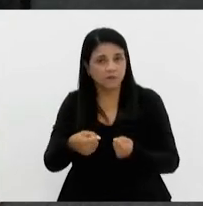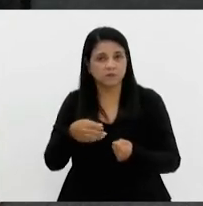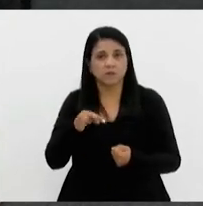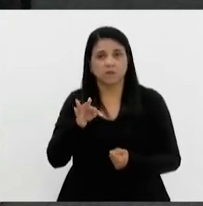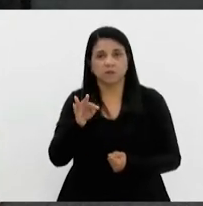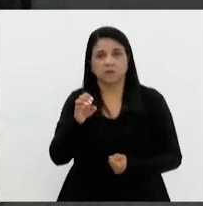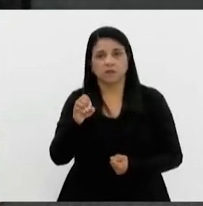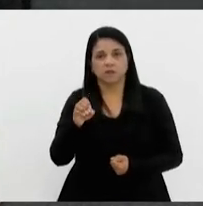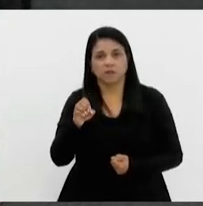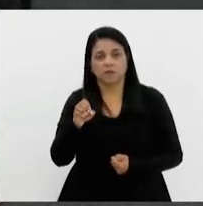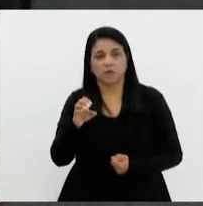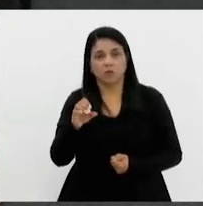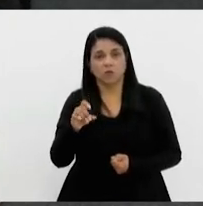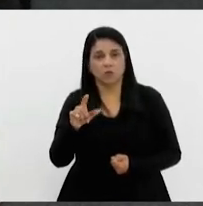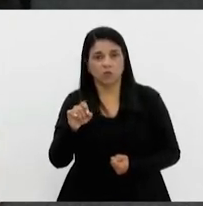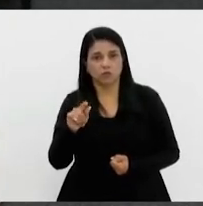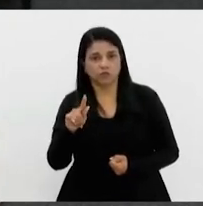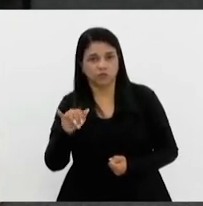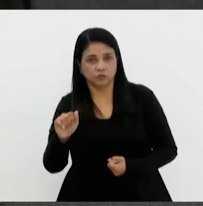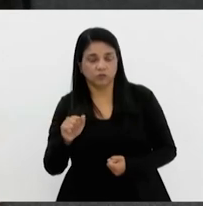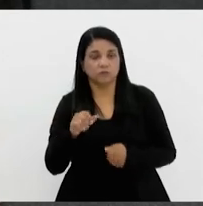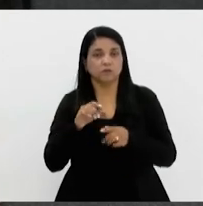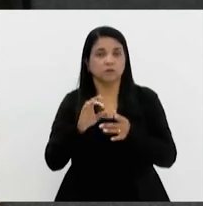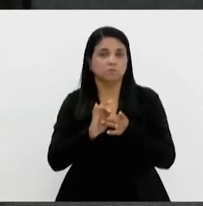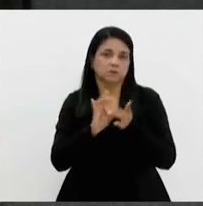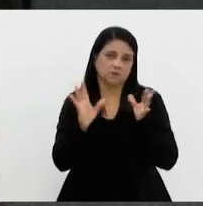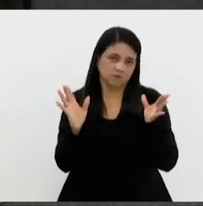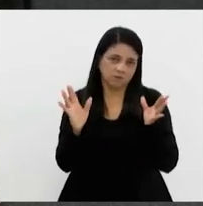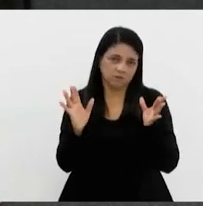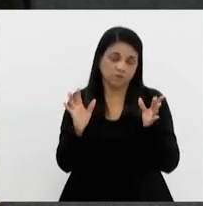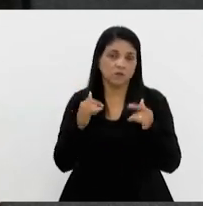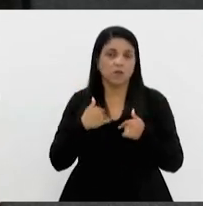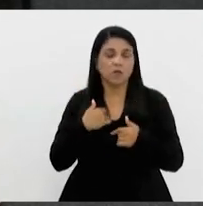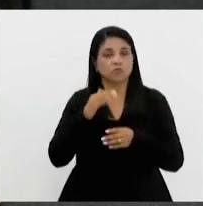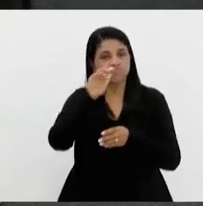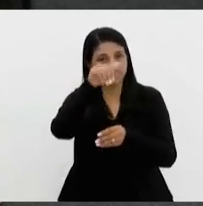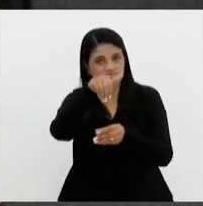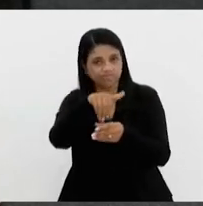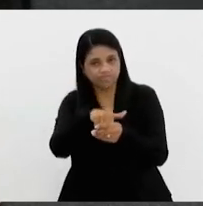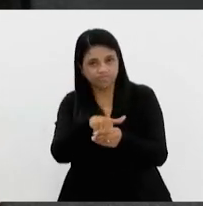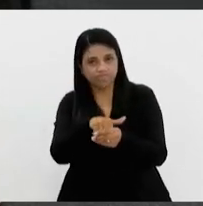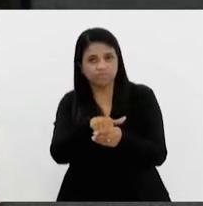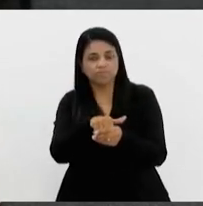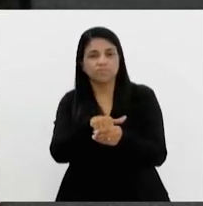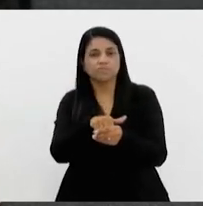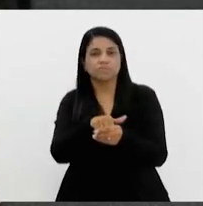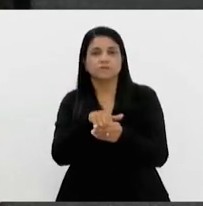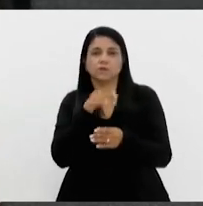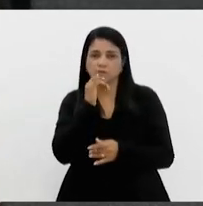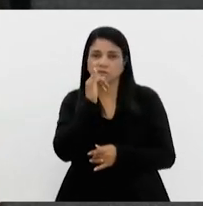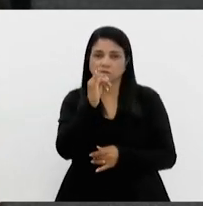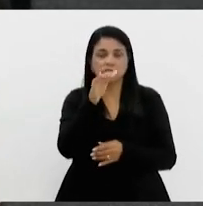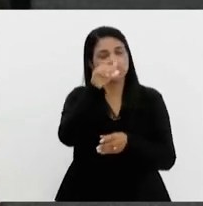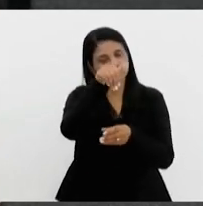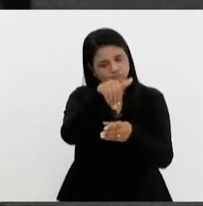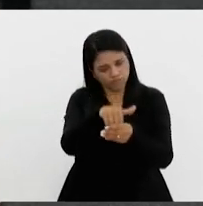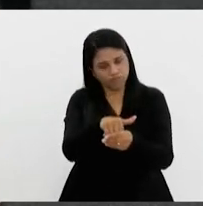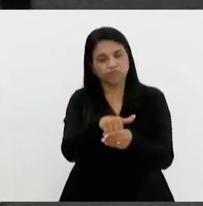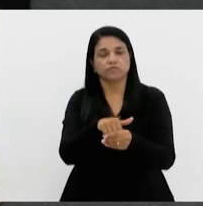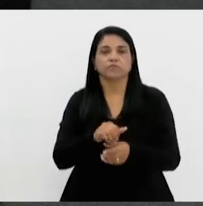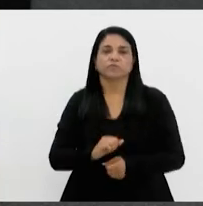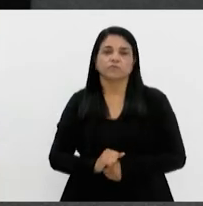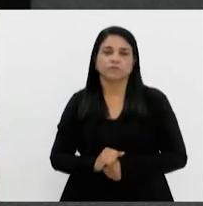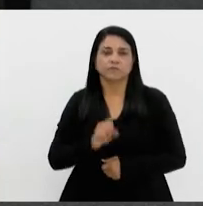da libertação. Por isso, senhor presidente, estou fazendo a declaração de voto e dizendo que votei favoravelmente.